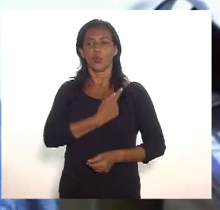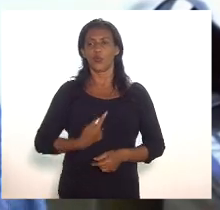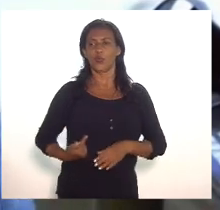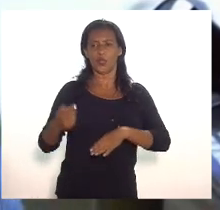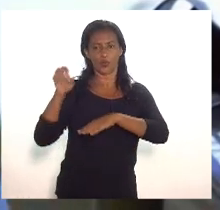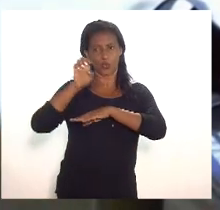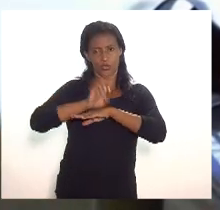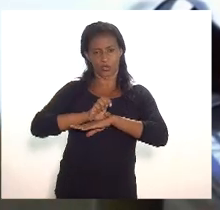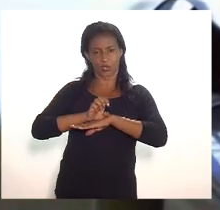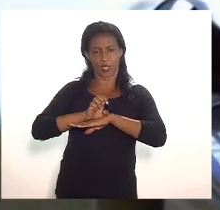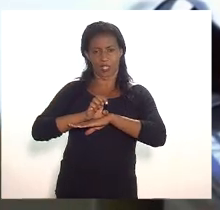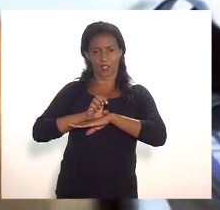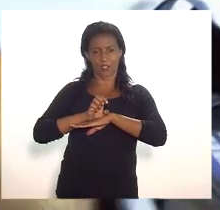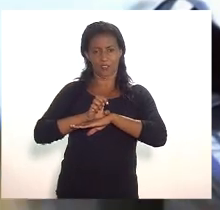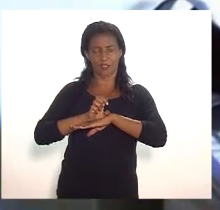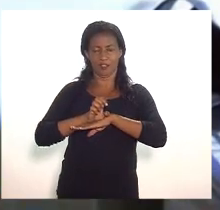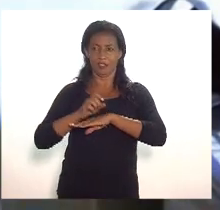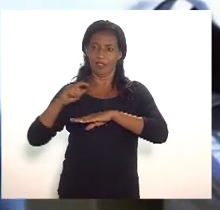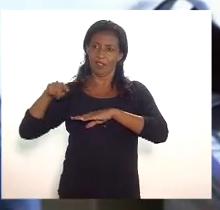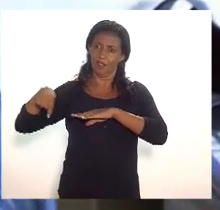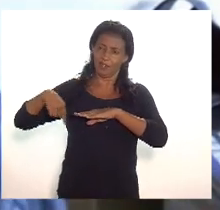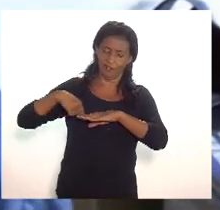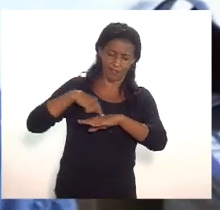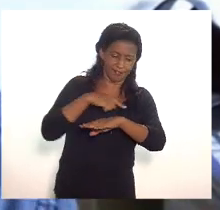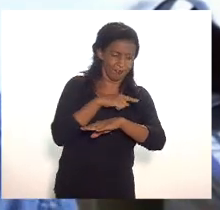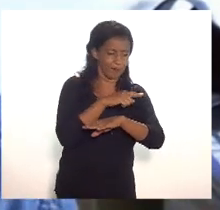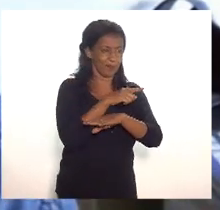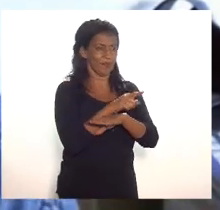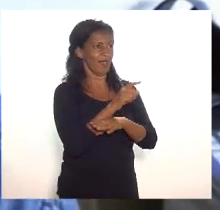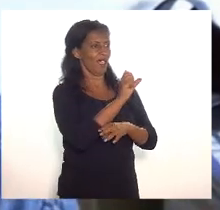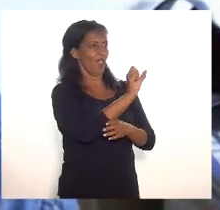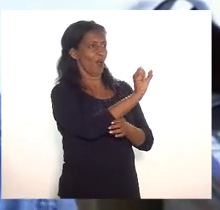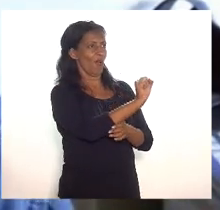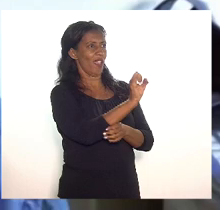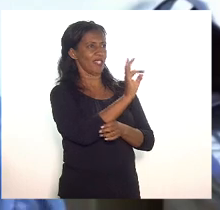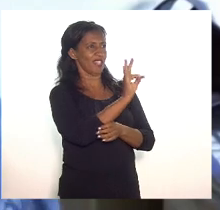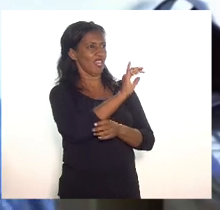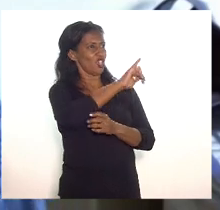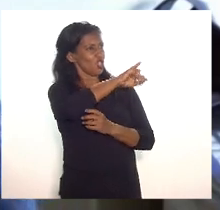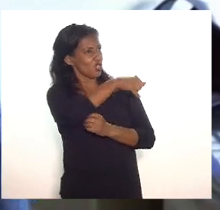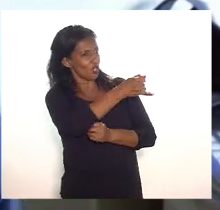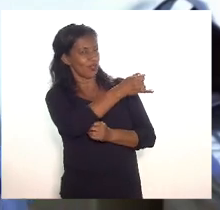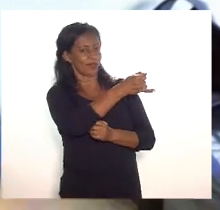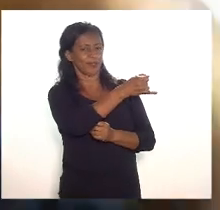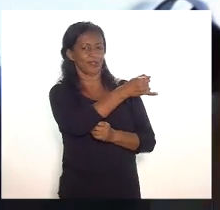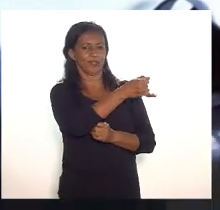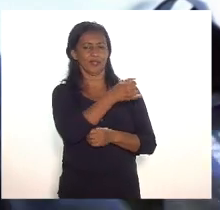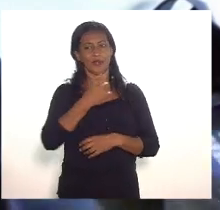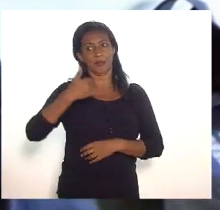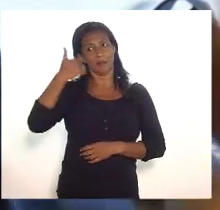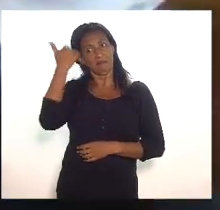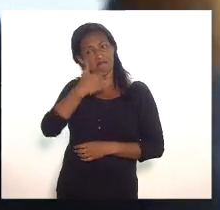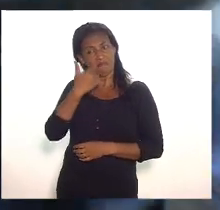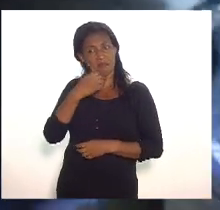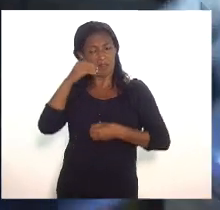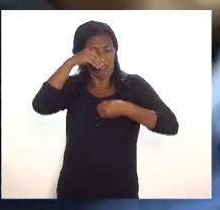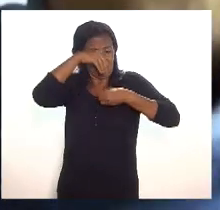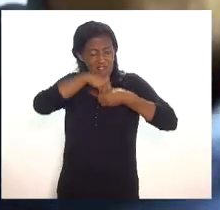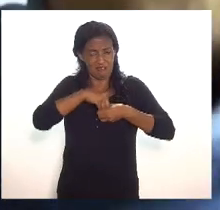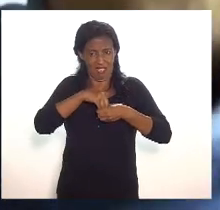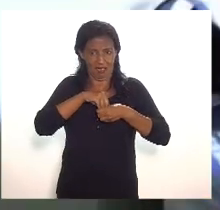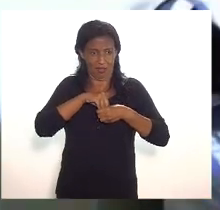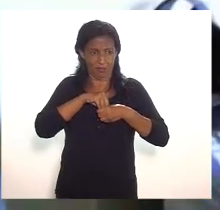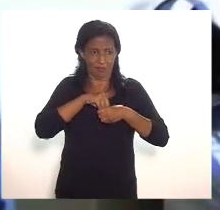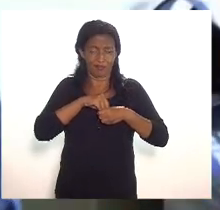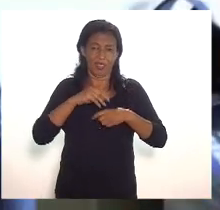Estado? Vai recorrer ao STJ, né? Primeiro tem o recurso interno e depois ao